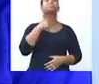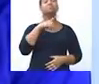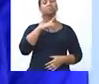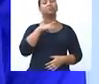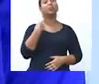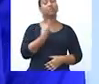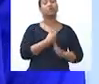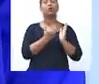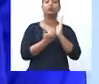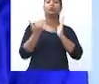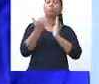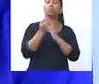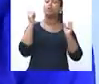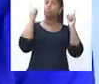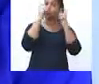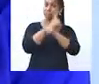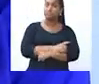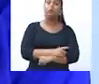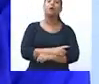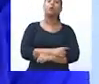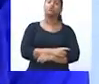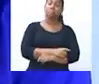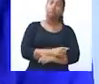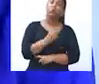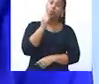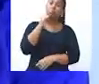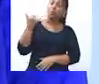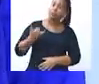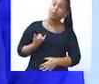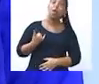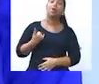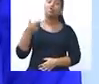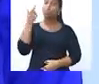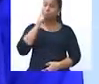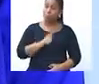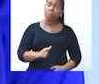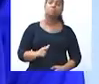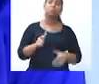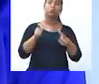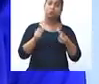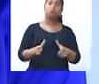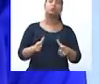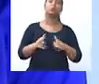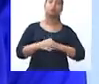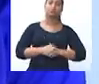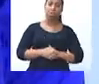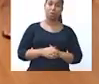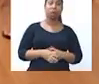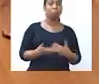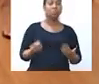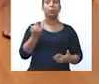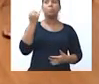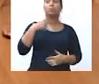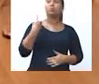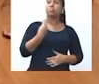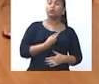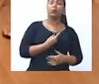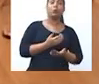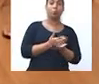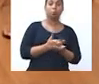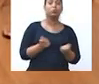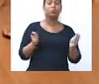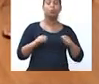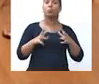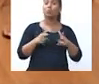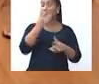que a gente supere as dificuldades e, como a Mônica disse, consiga conquistar todos os espaços. Né? O importante é a gente revolucionar tudo que a gente